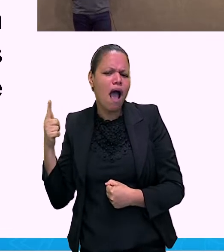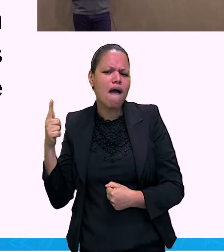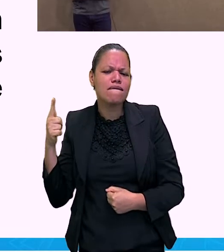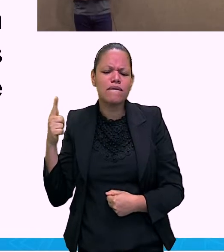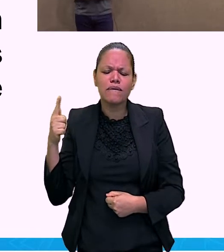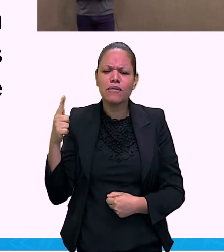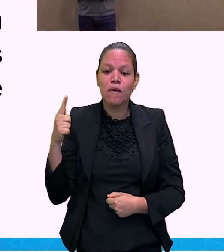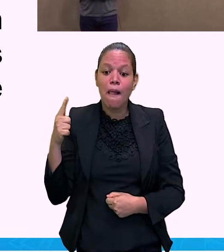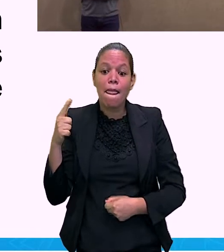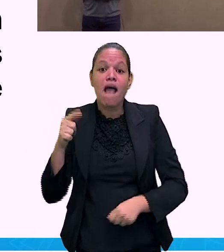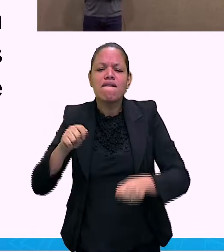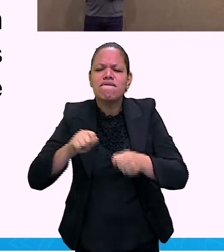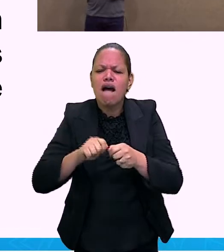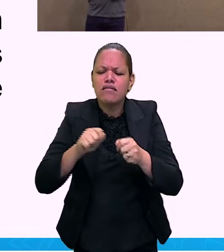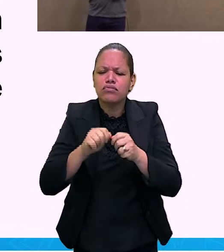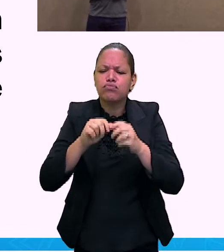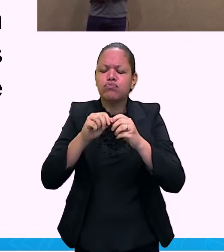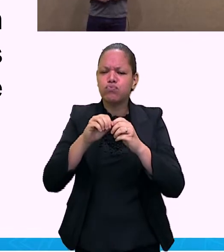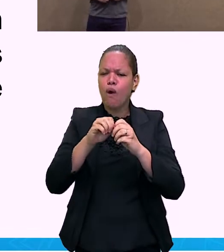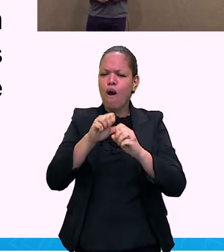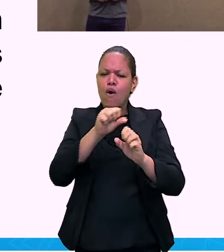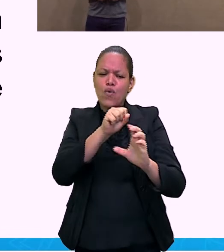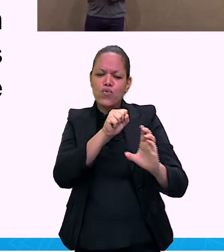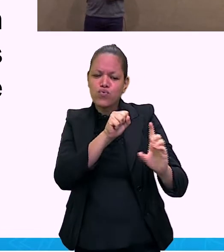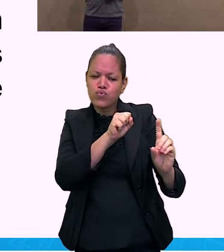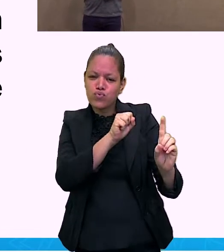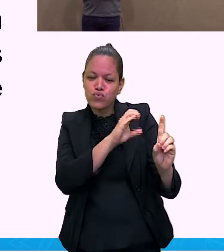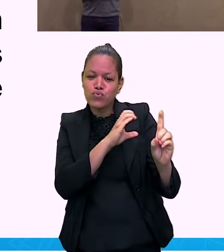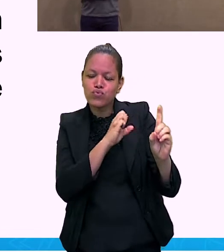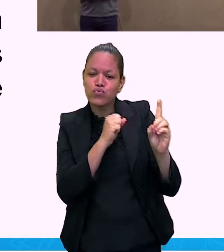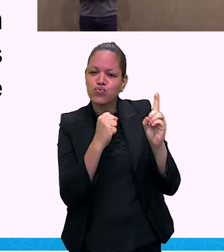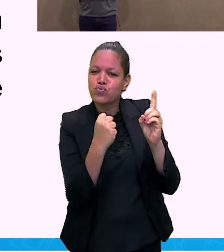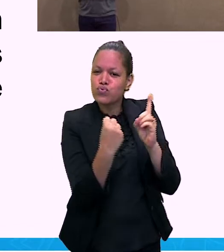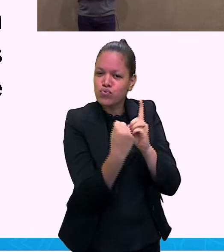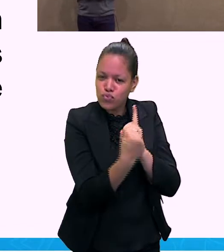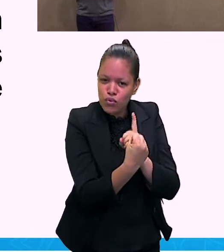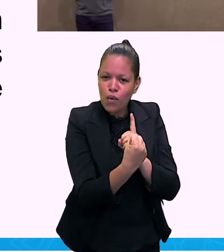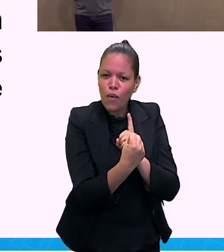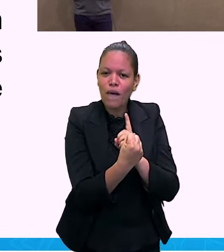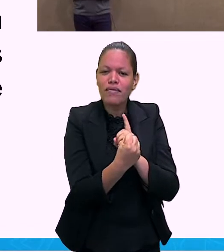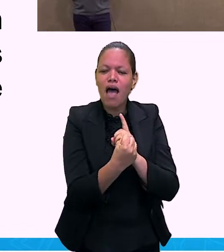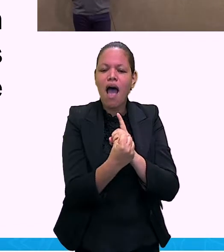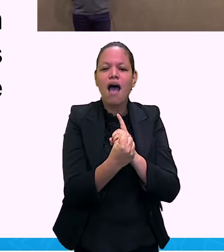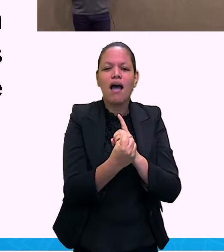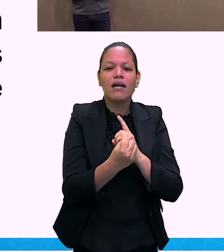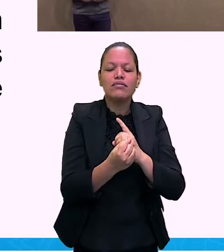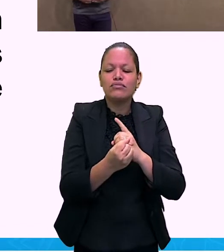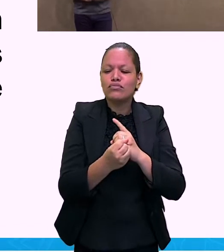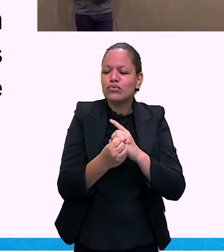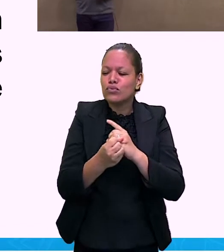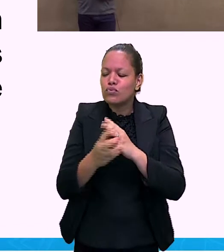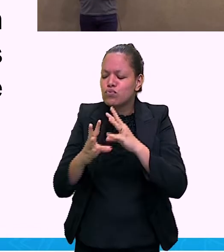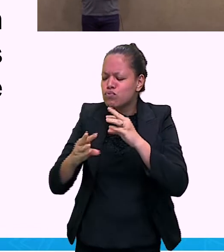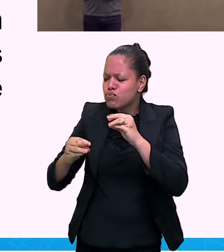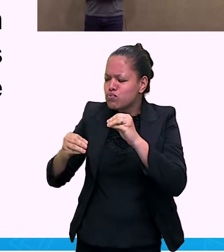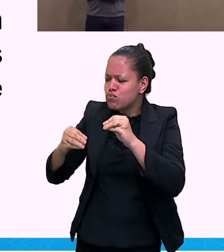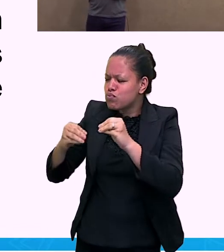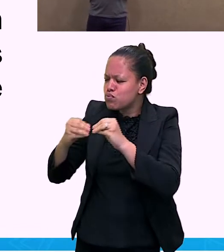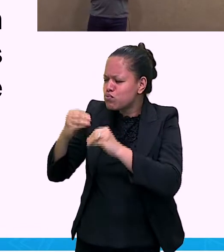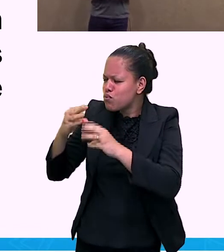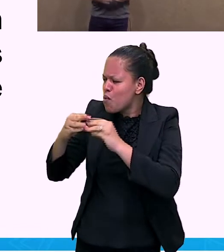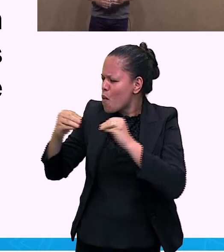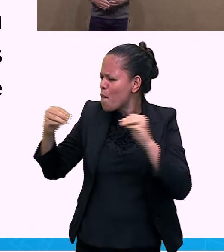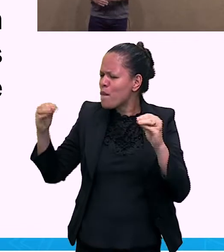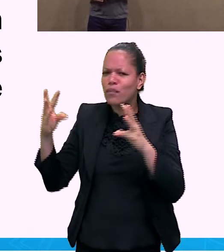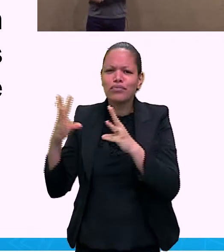sociedade homogênea, aspectos locais continuam fortemente presentes. Então vamos analisar